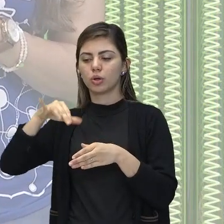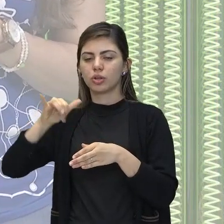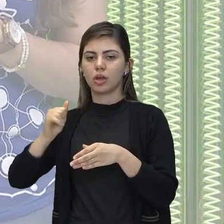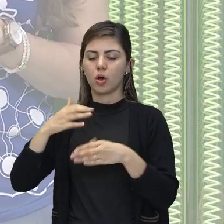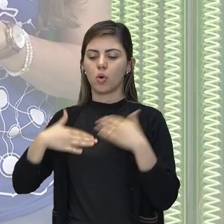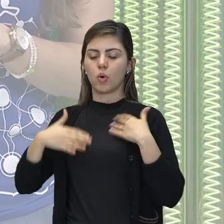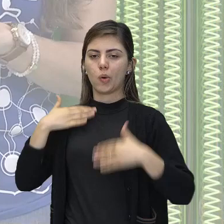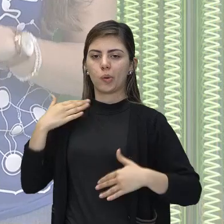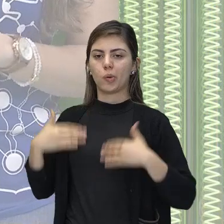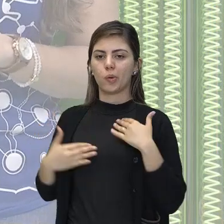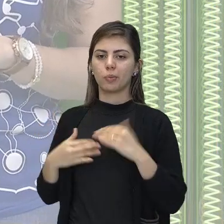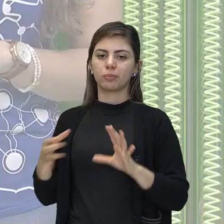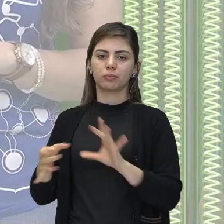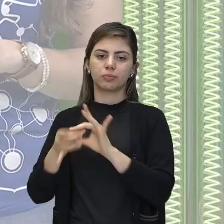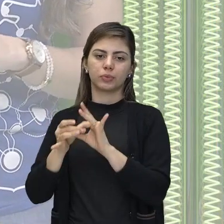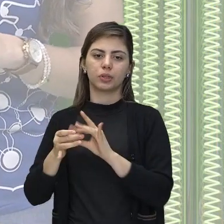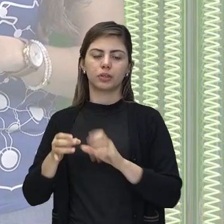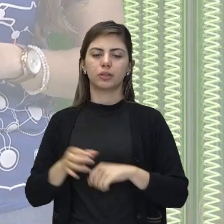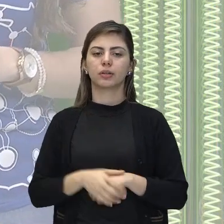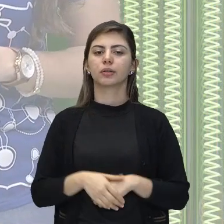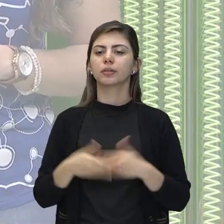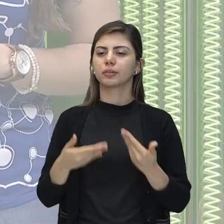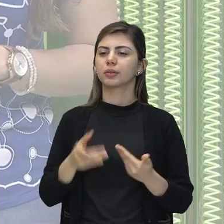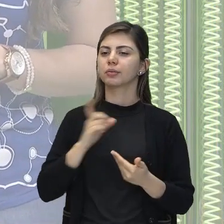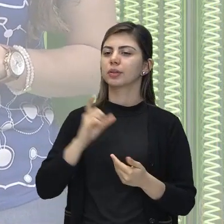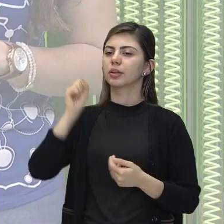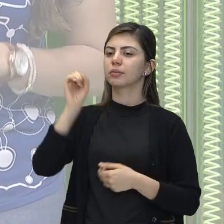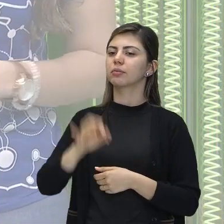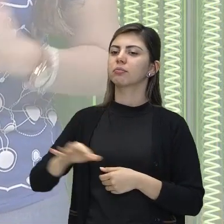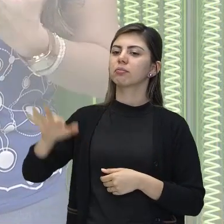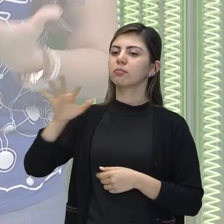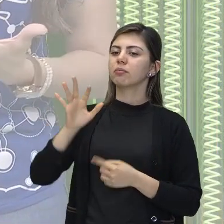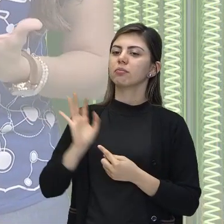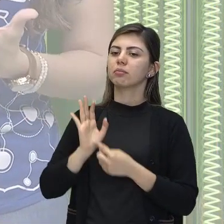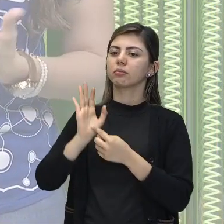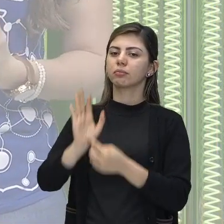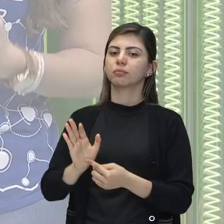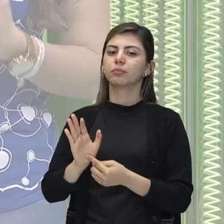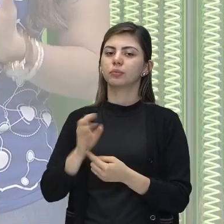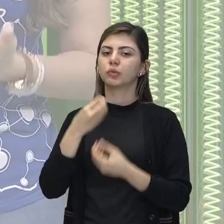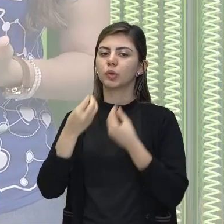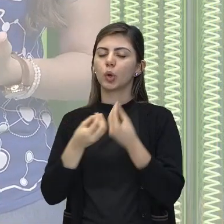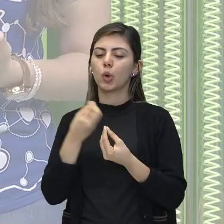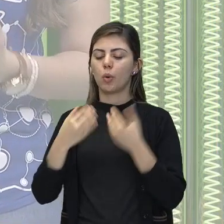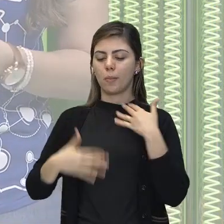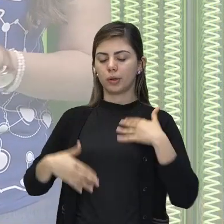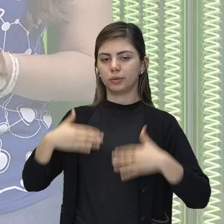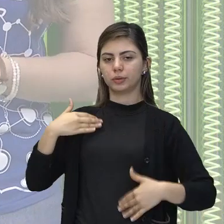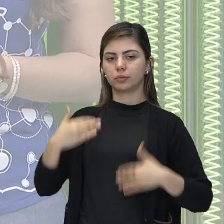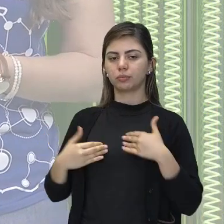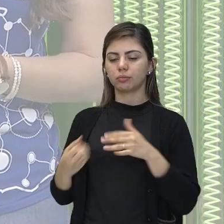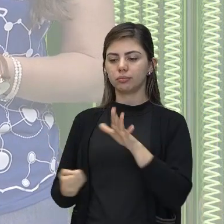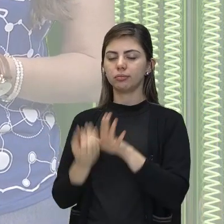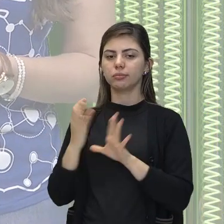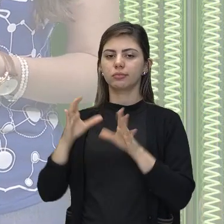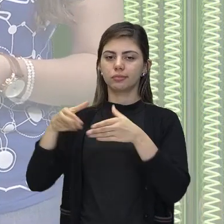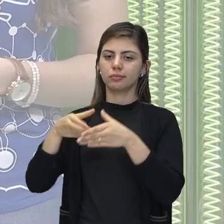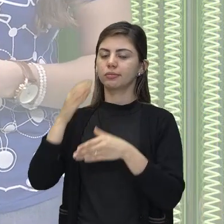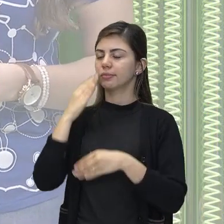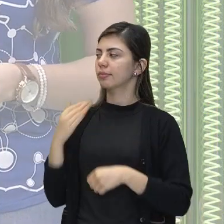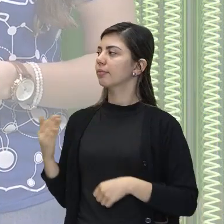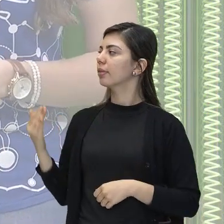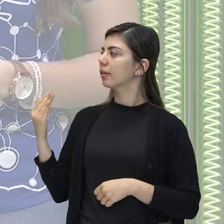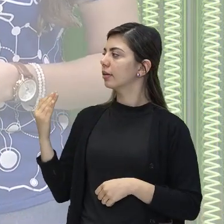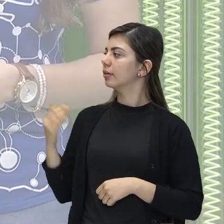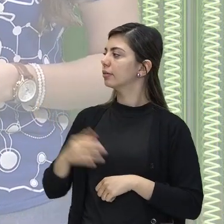anatomicamente unidos. E aqui a gente tem uma imagem mostrando as estruturas que formam a caravela portuguesa,